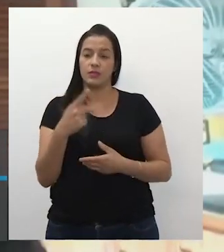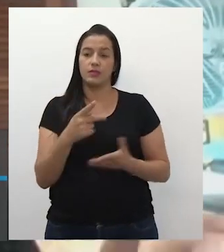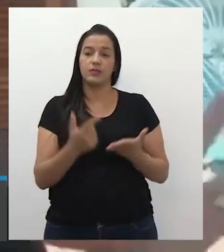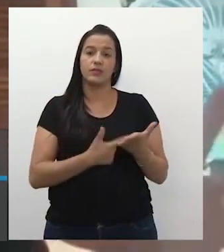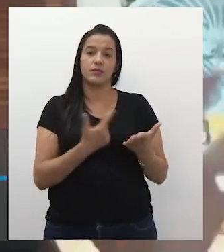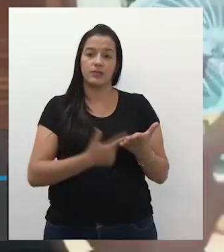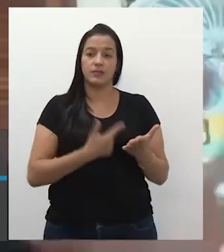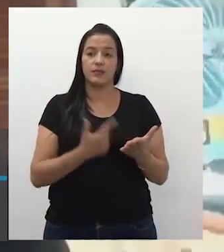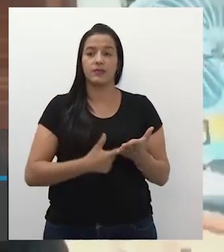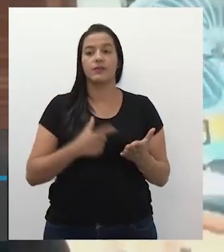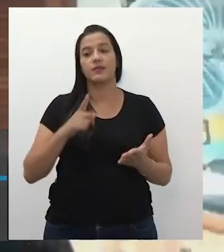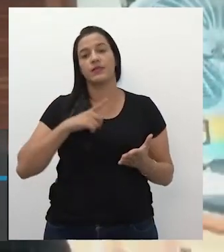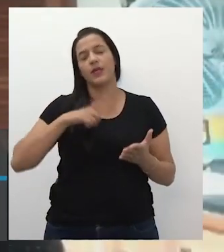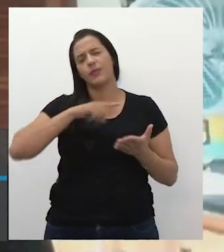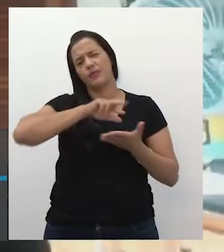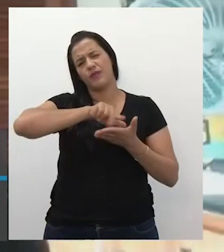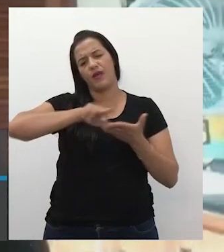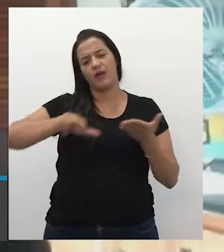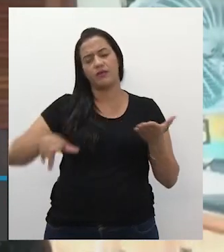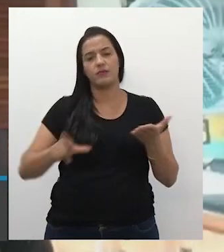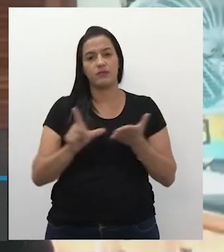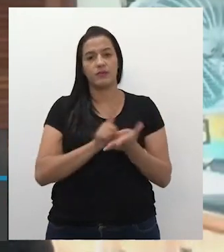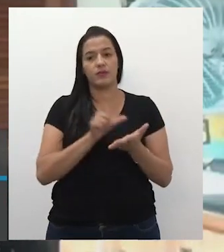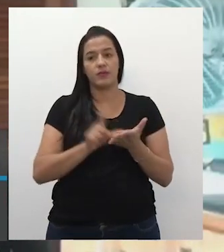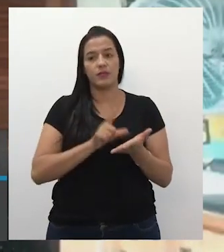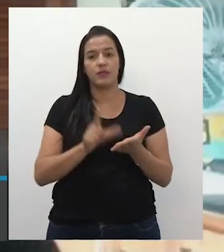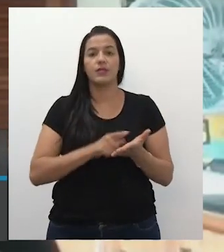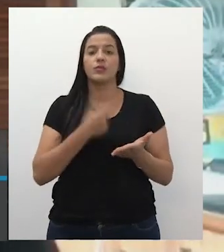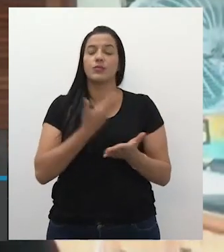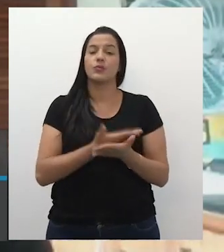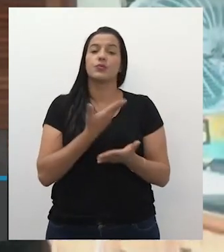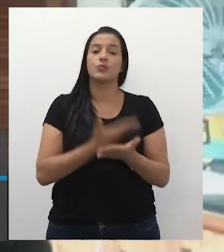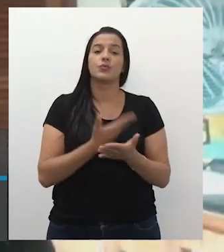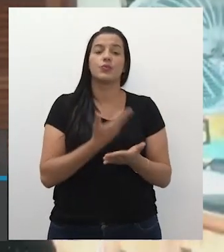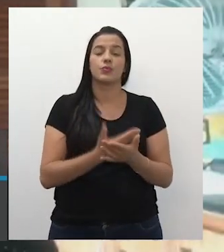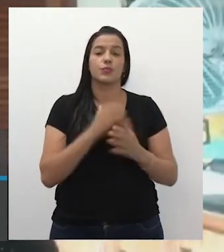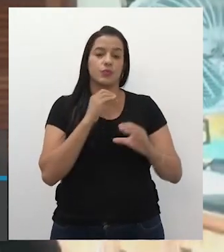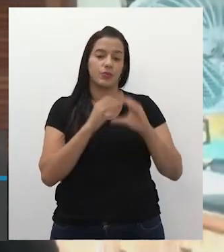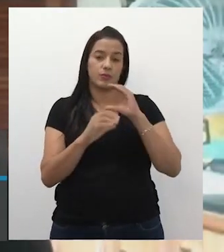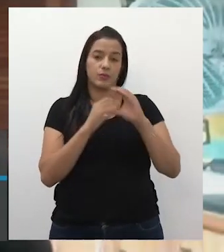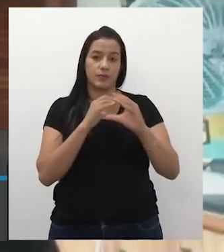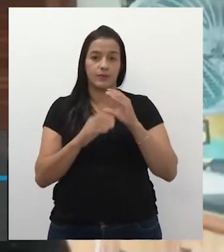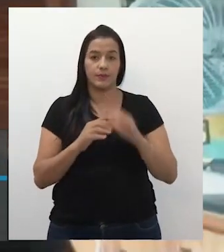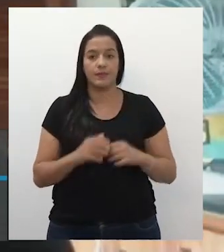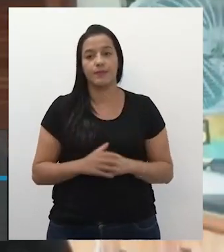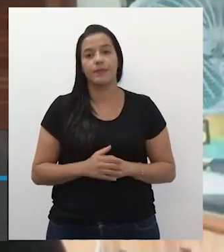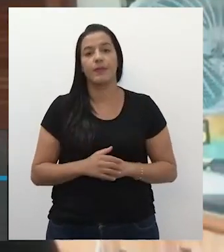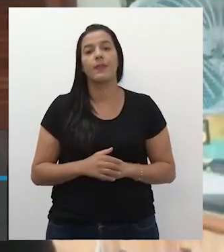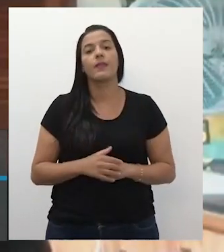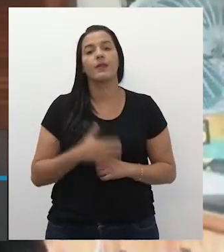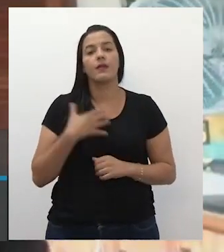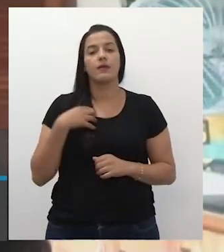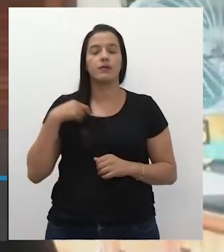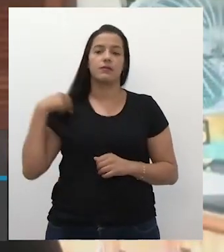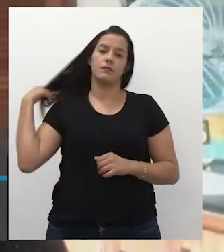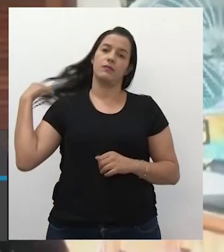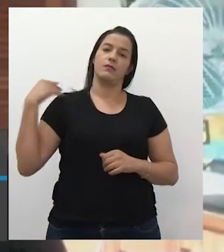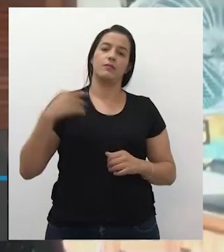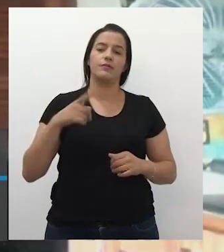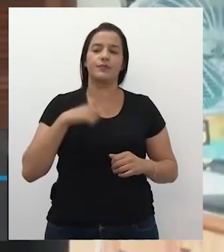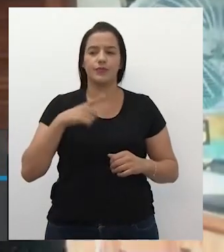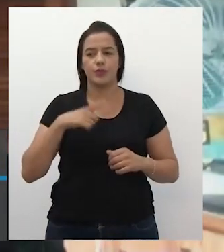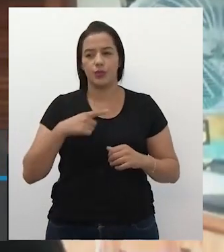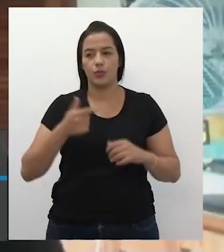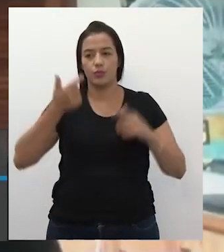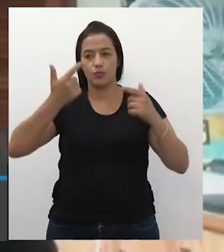uma vasta literatura sobre os estudos da comunicação. Né? Então, assim, nós temos autores como o